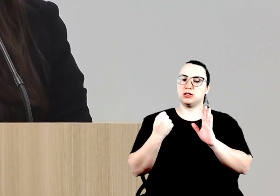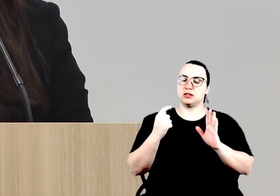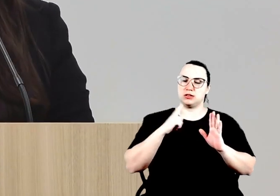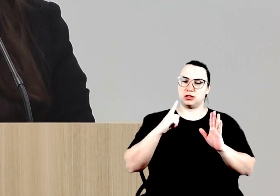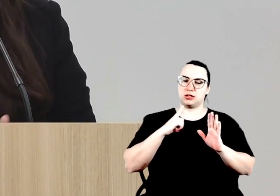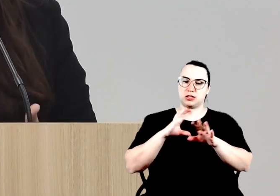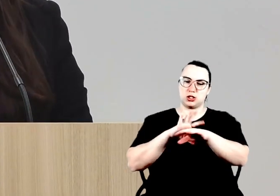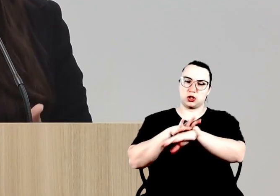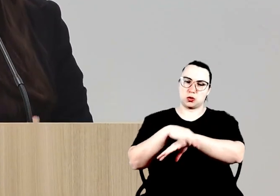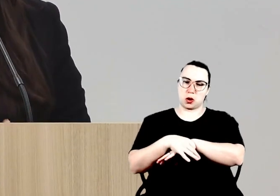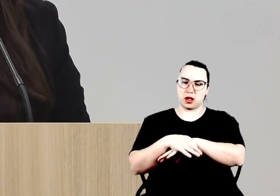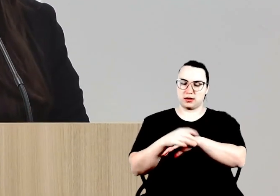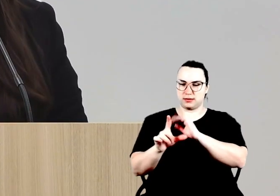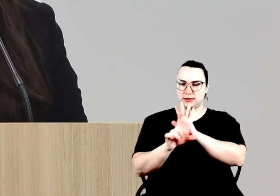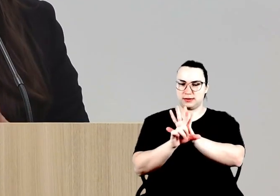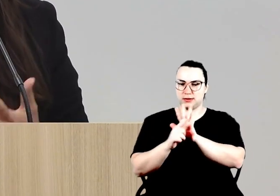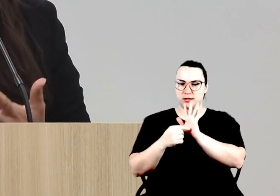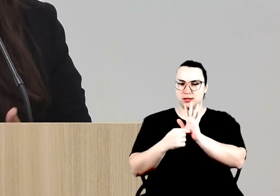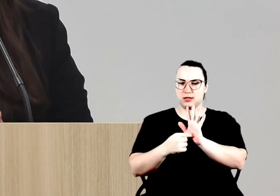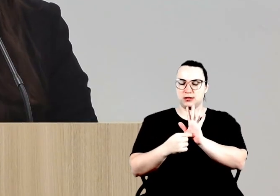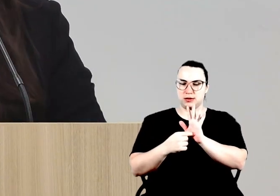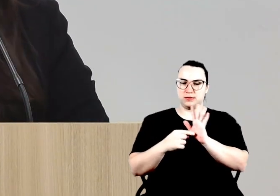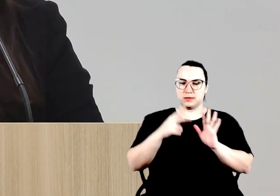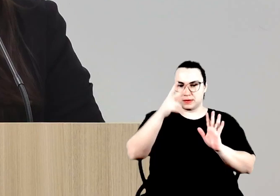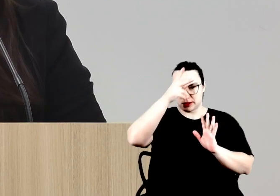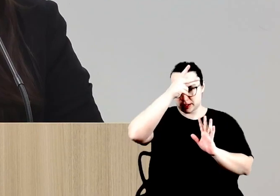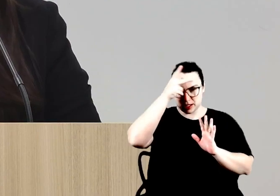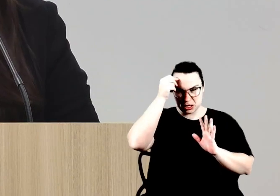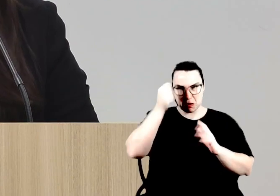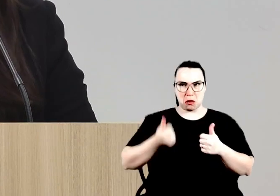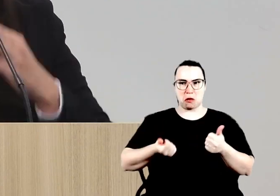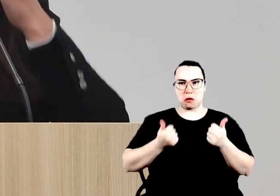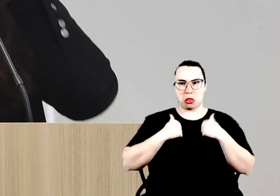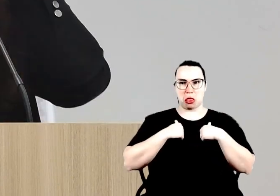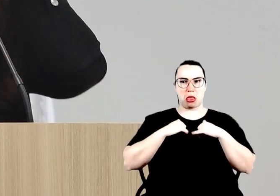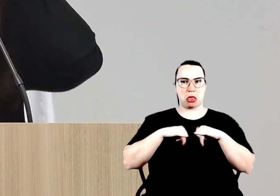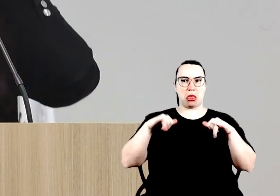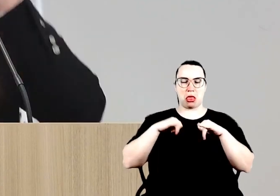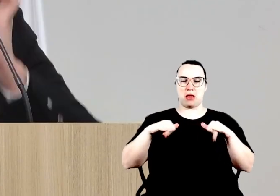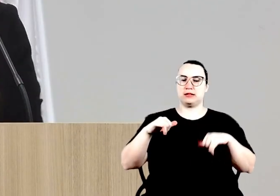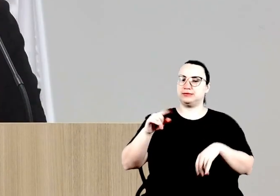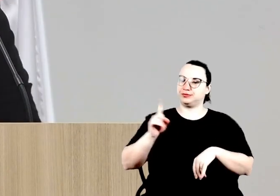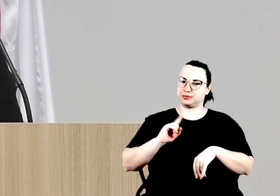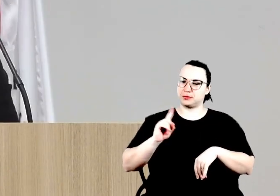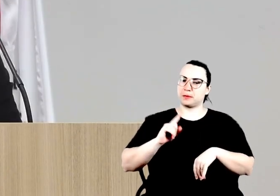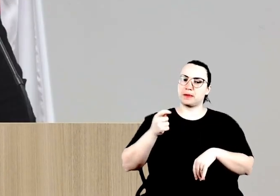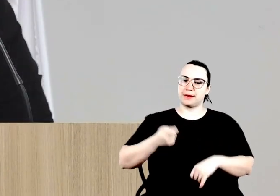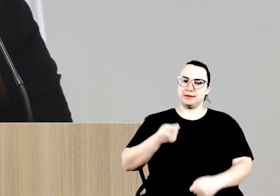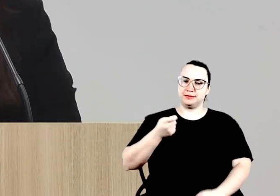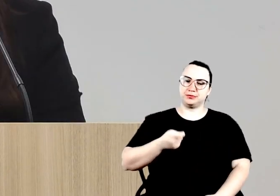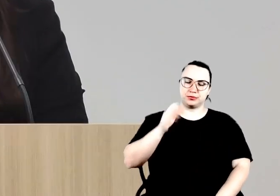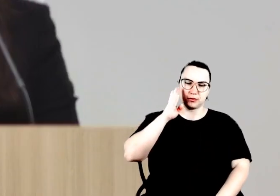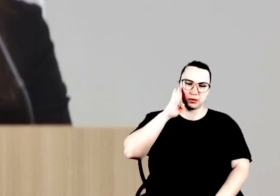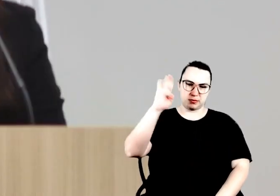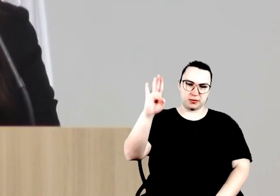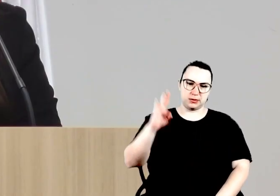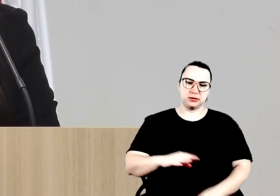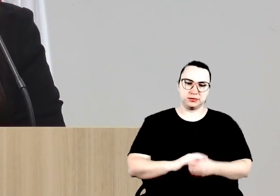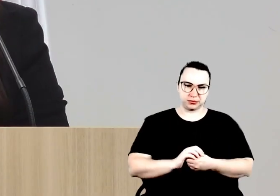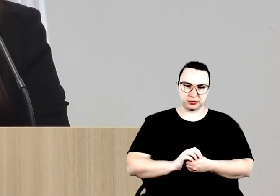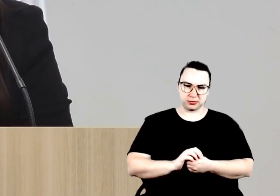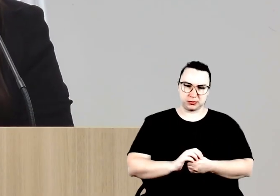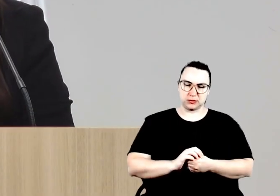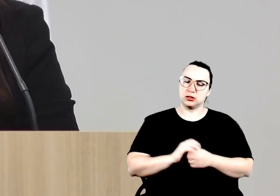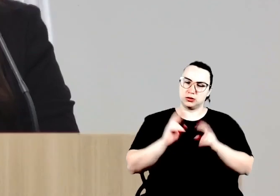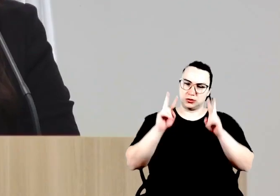legalidade por quê? Porque não tem como o executivo se eximir de fazer a campanha. E eu acho que esse é o ponto principal quando a gente fala de uma